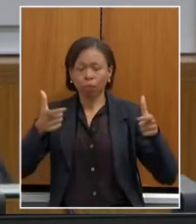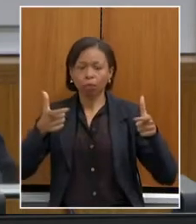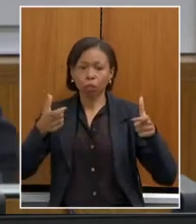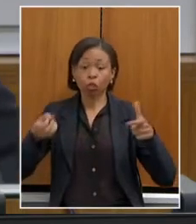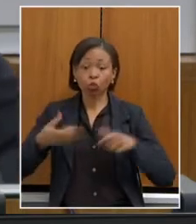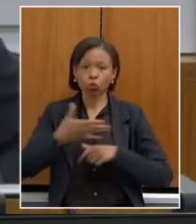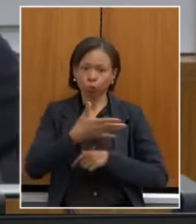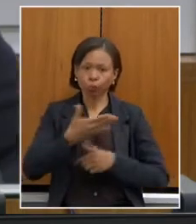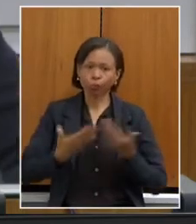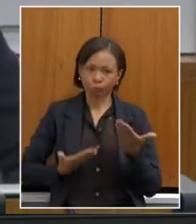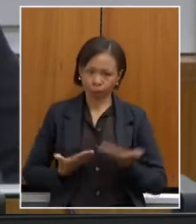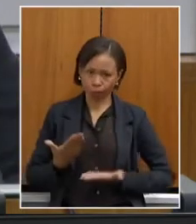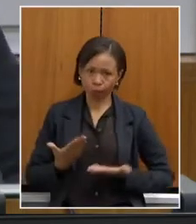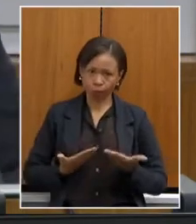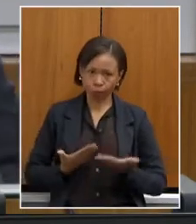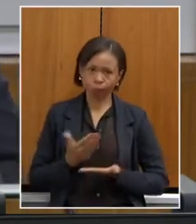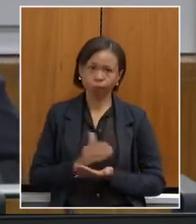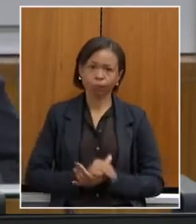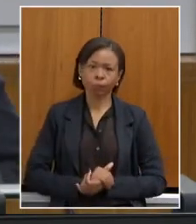novos serviços